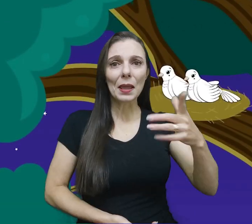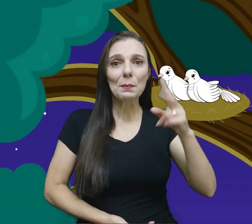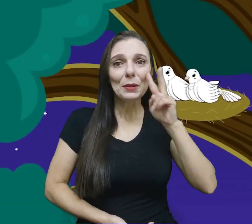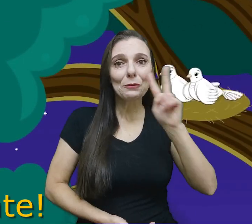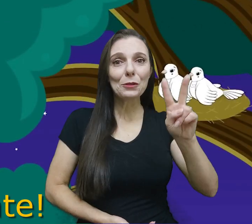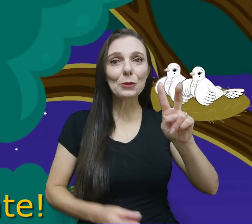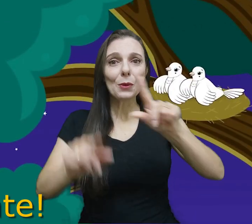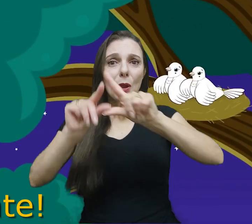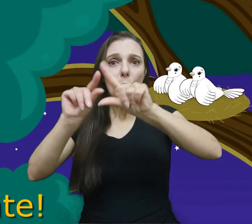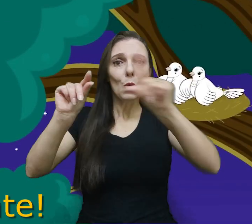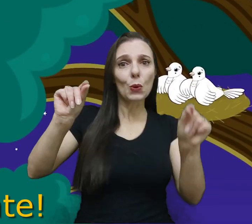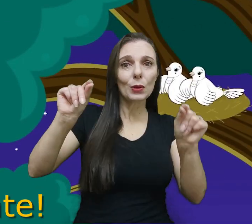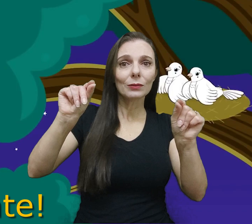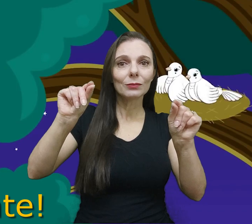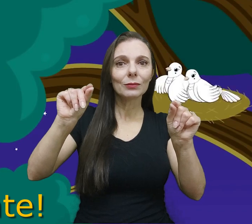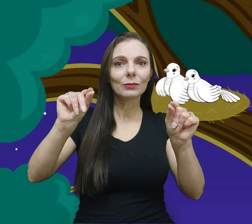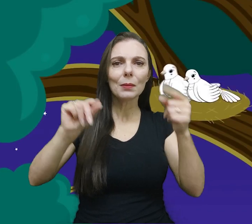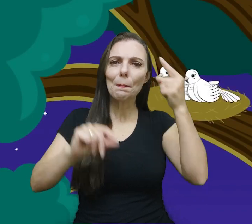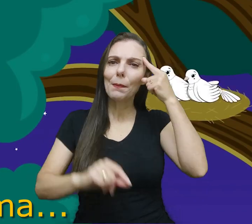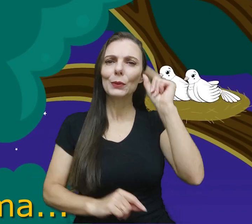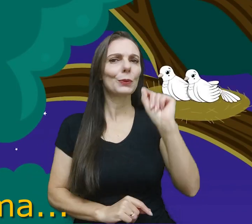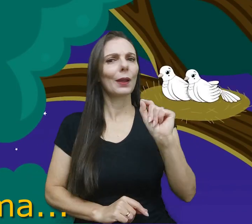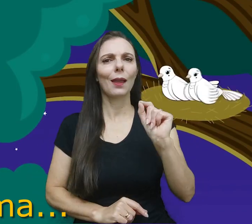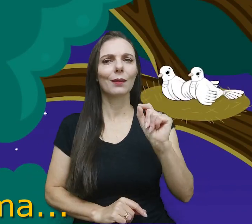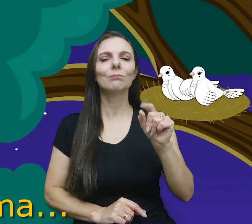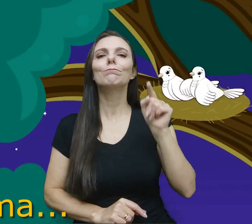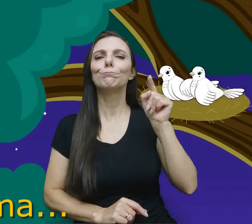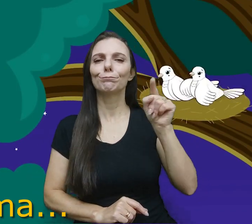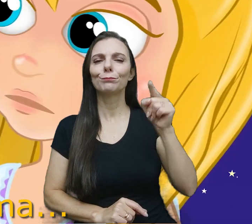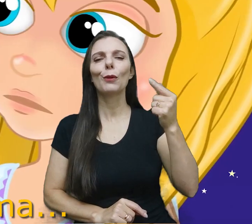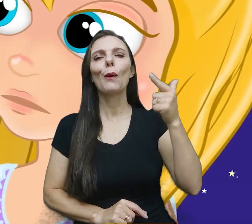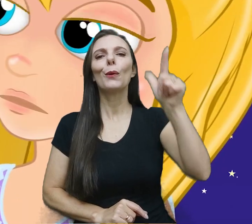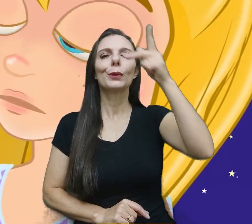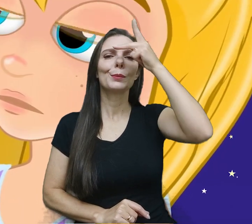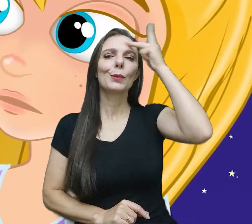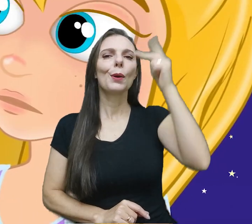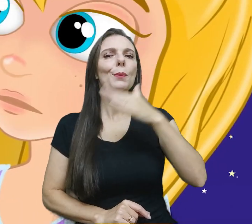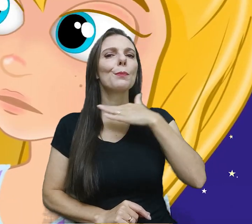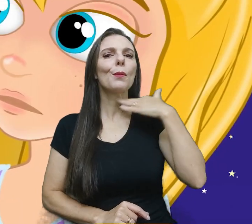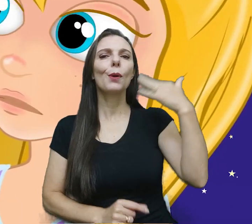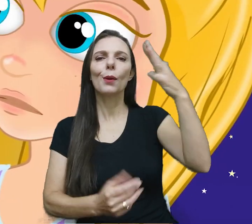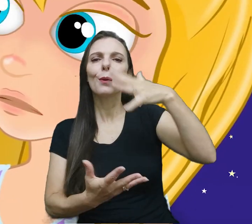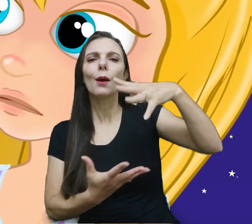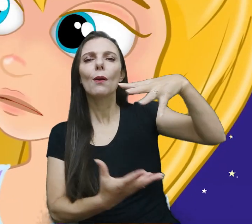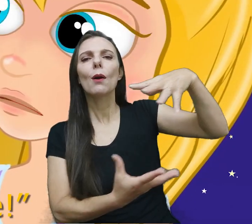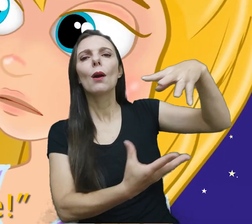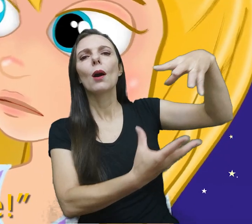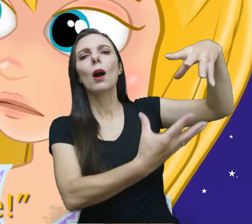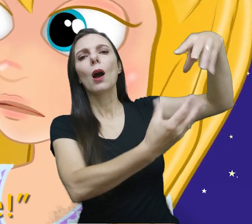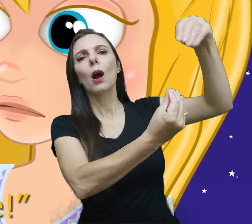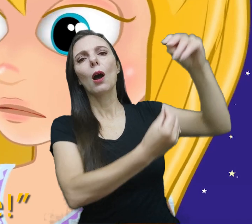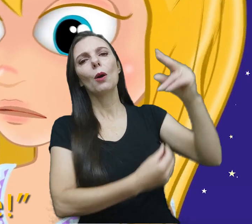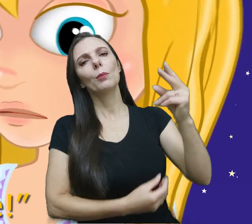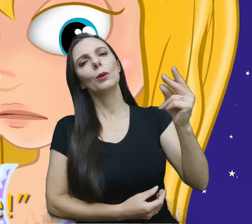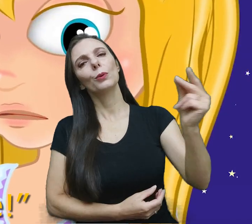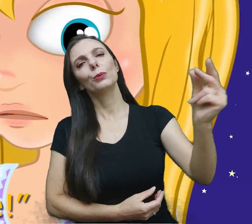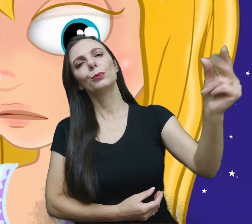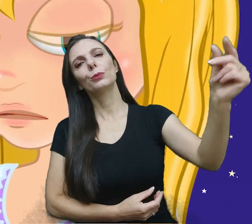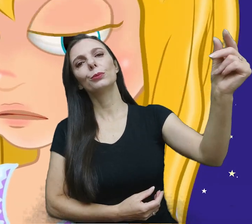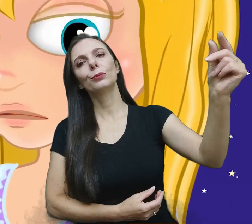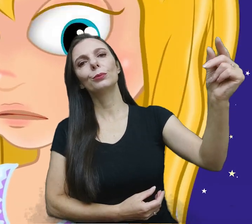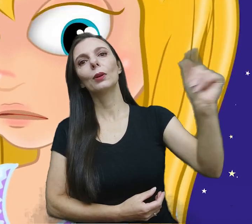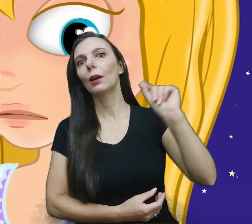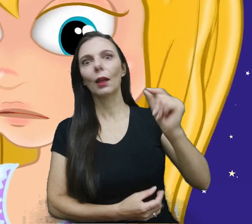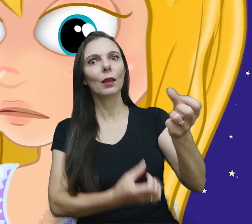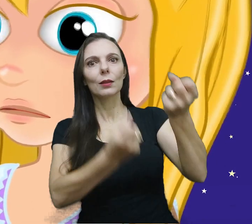de repente, ela viu uma estrela cadente. Ela pensou consigo mesma: lá vai outro de nós, voando para a